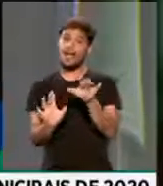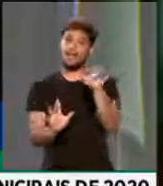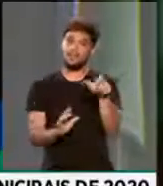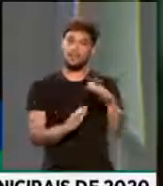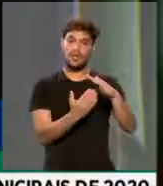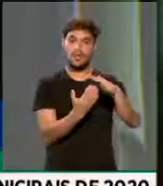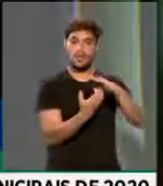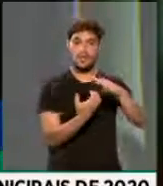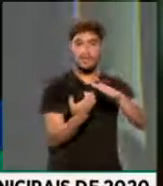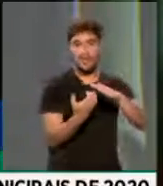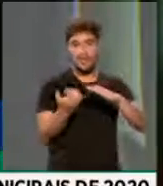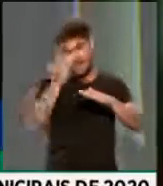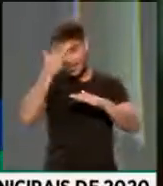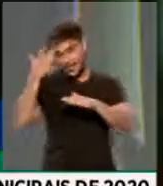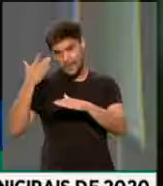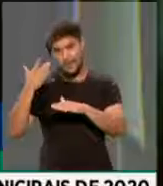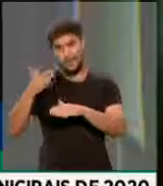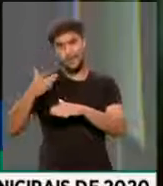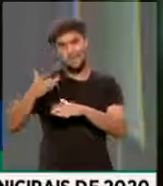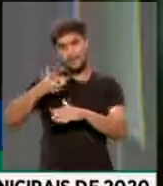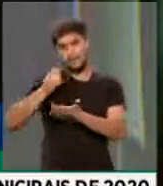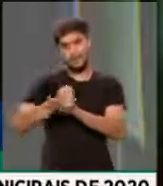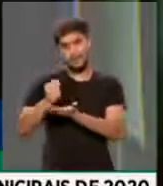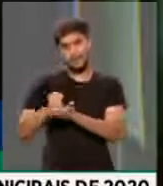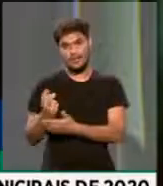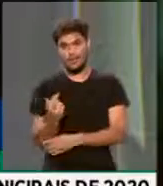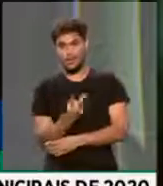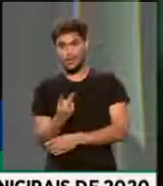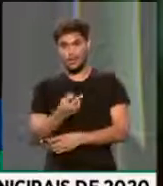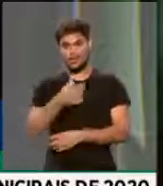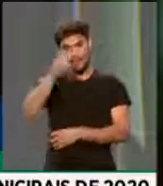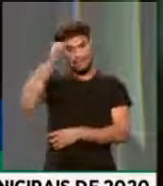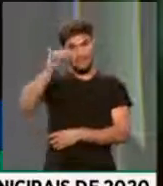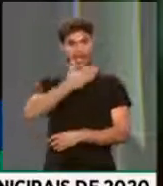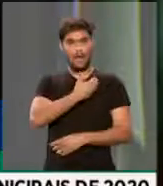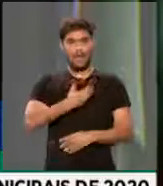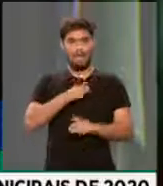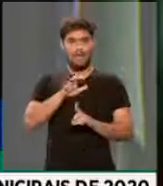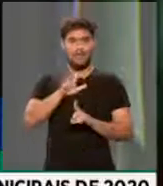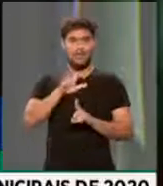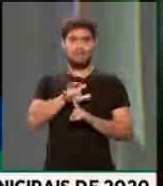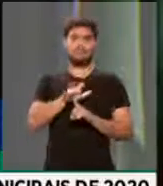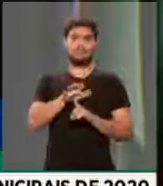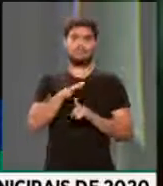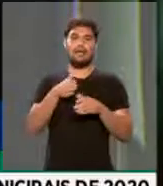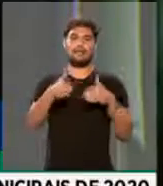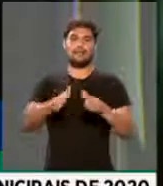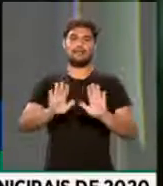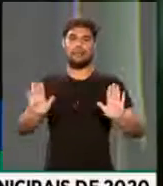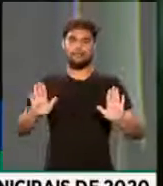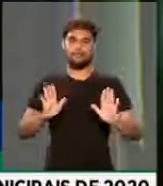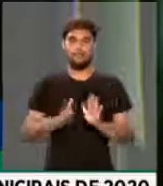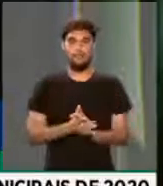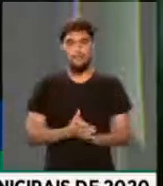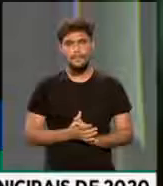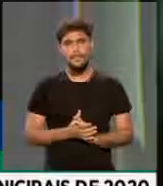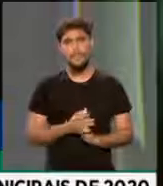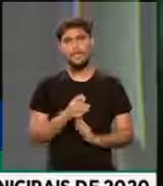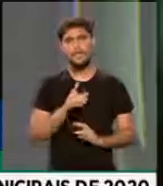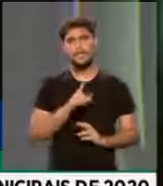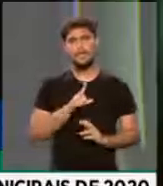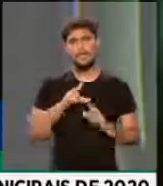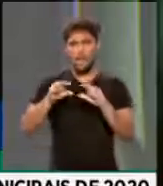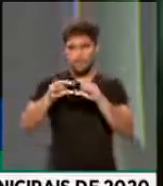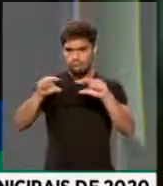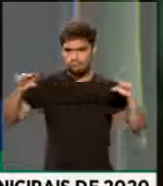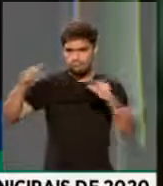dos empregados de se submeterem àquela relação ou não. Existe um ditado jurídico muito antigo que